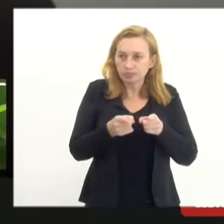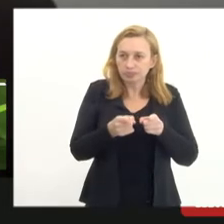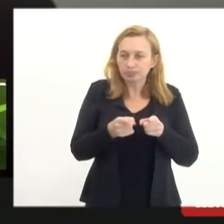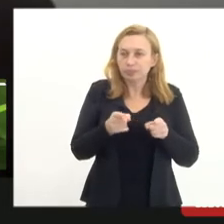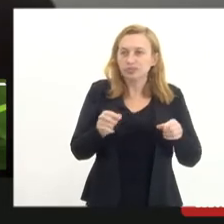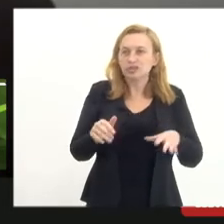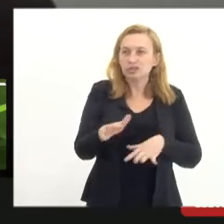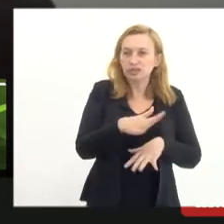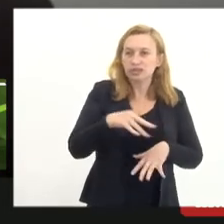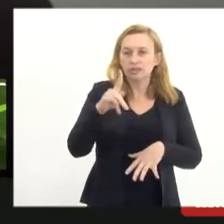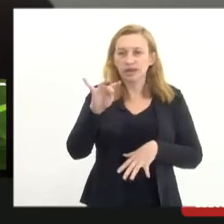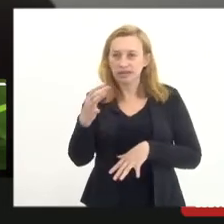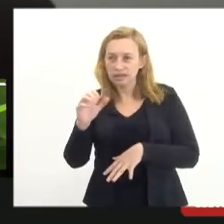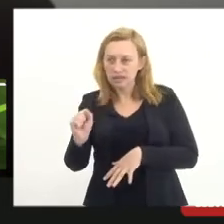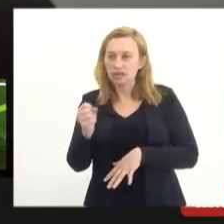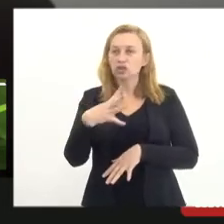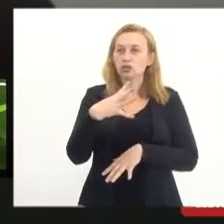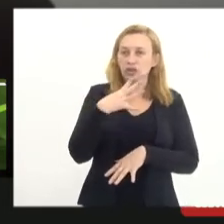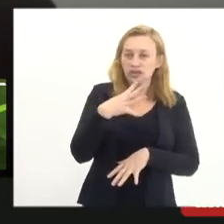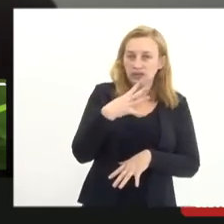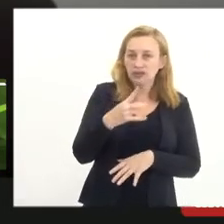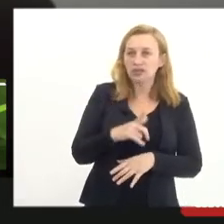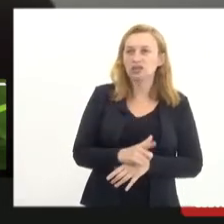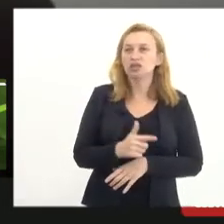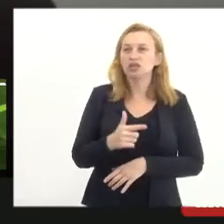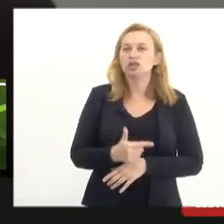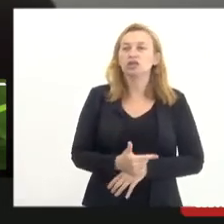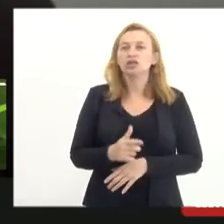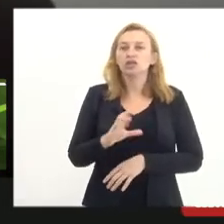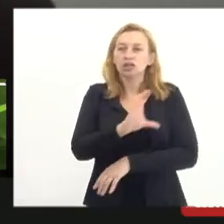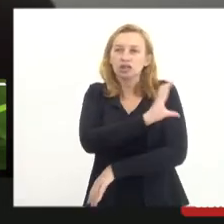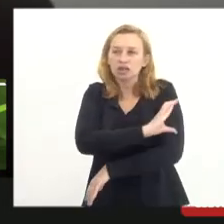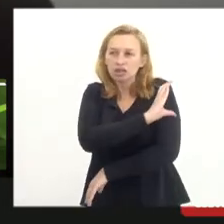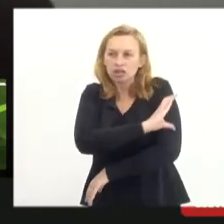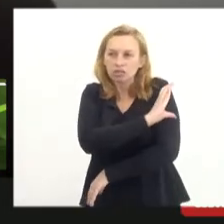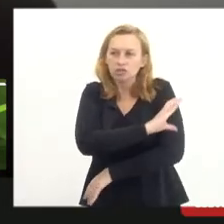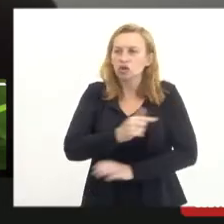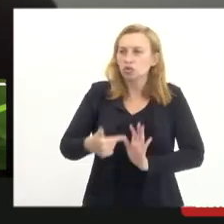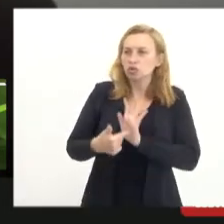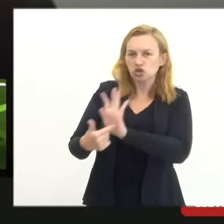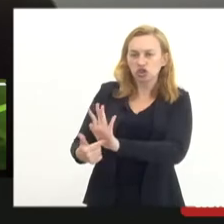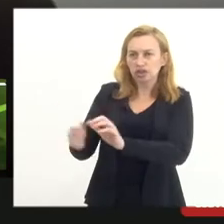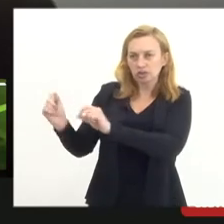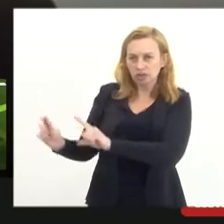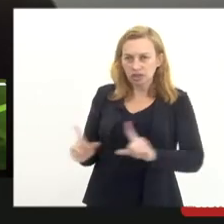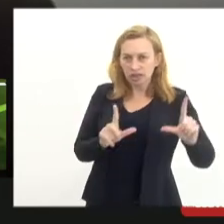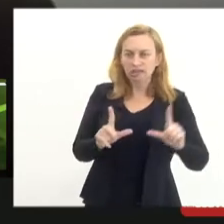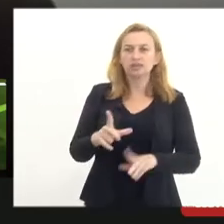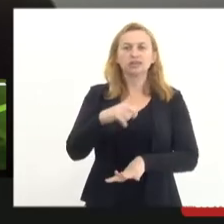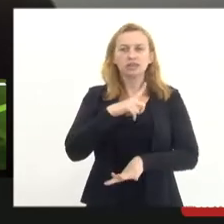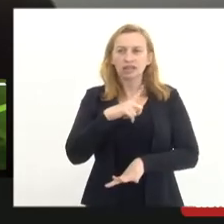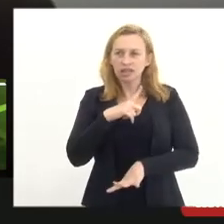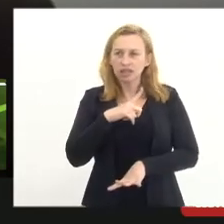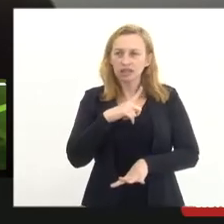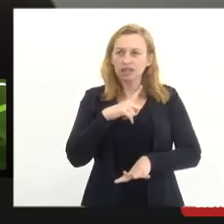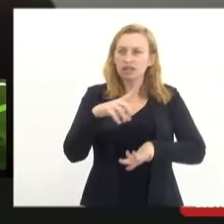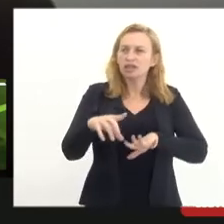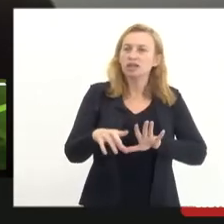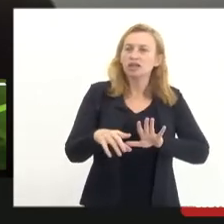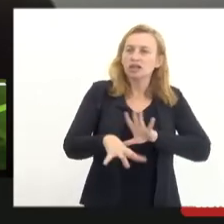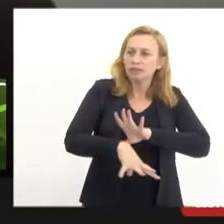nessas bacias conhecidas, Santos e Campos. Eu mostrei o slide que tem os ativos de